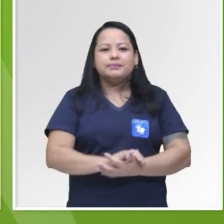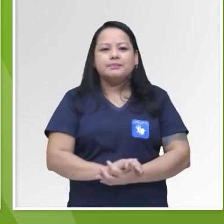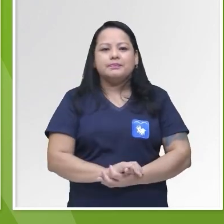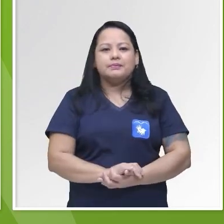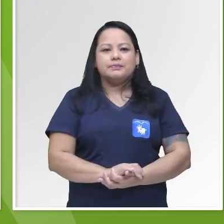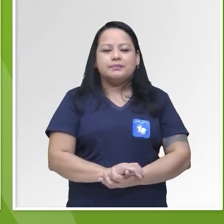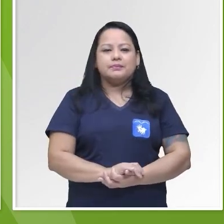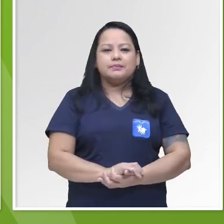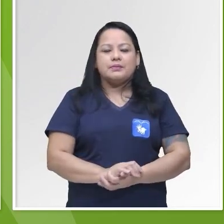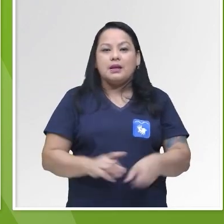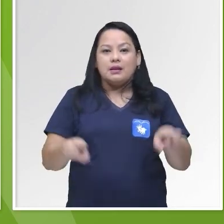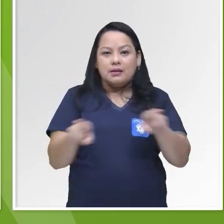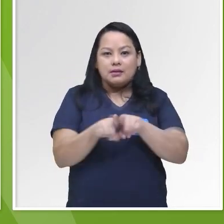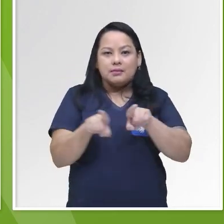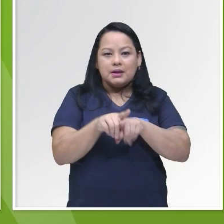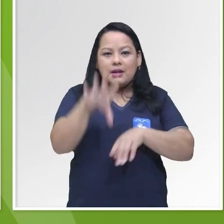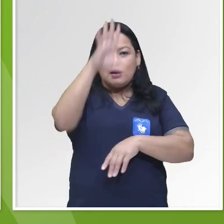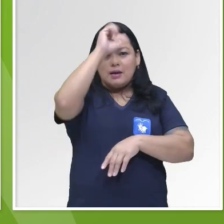Uma